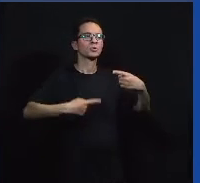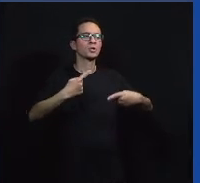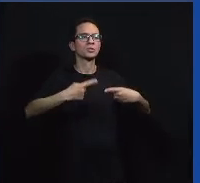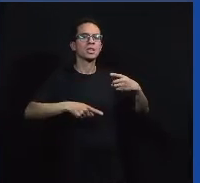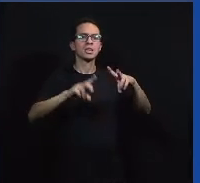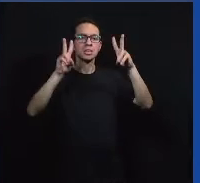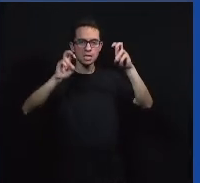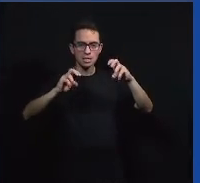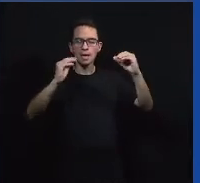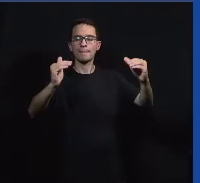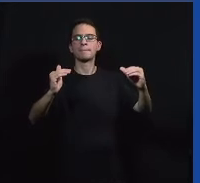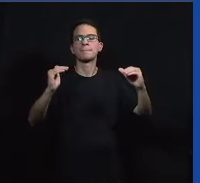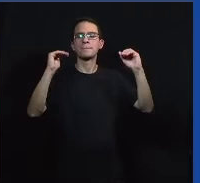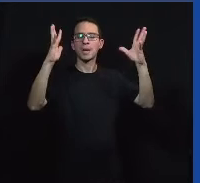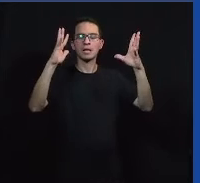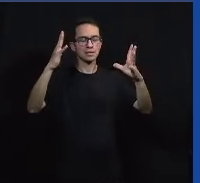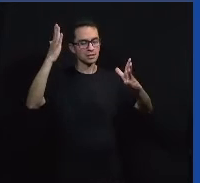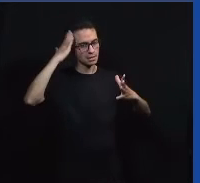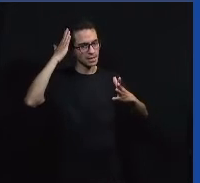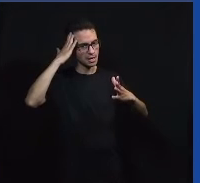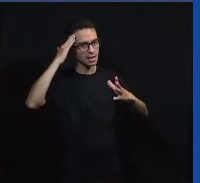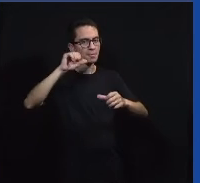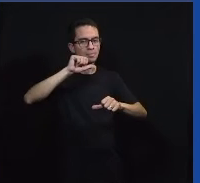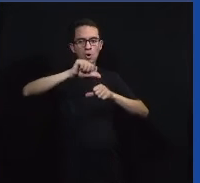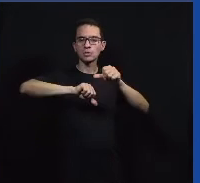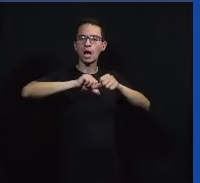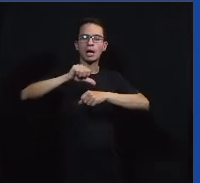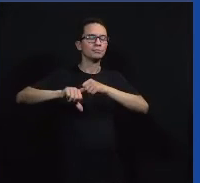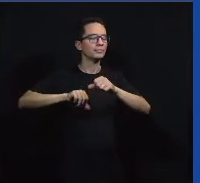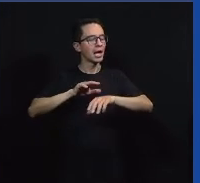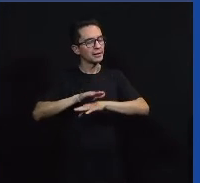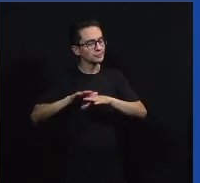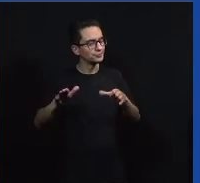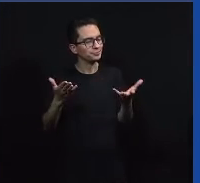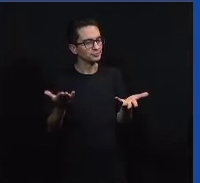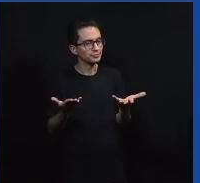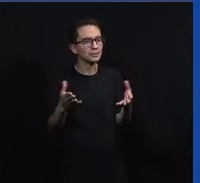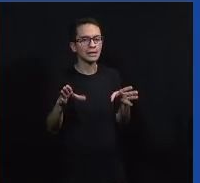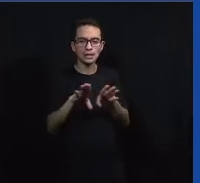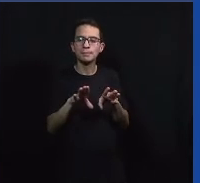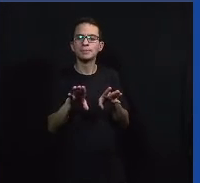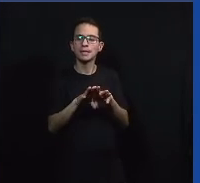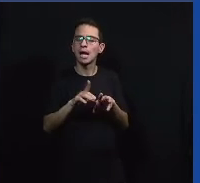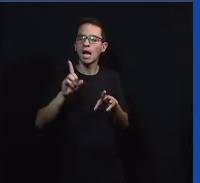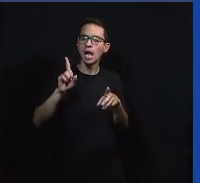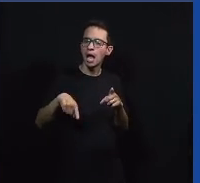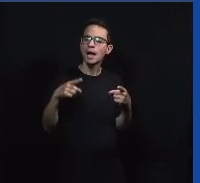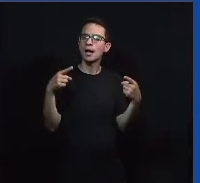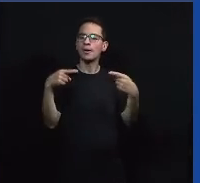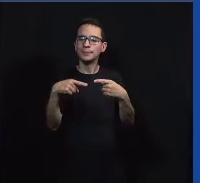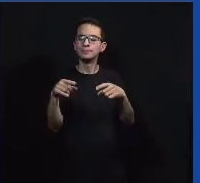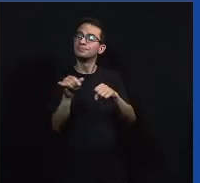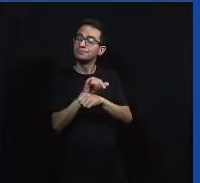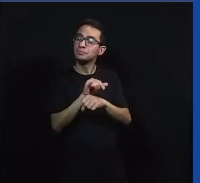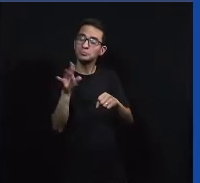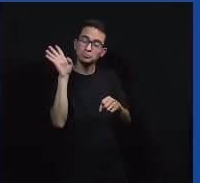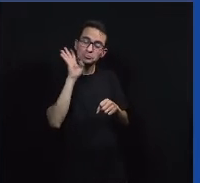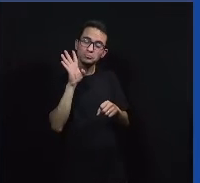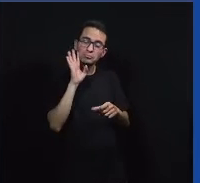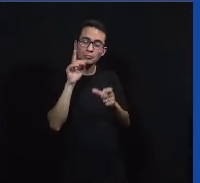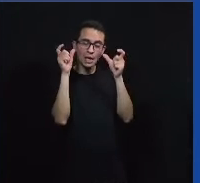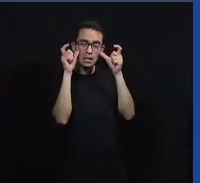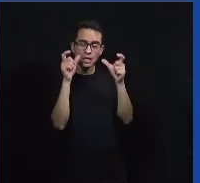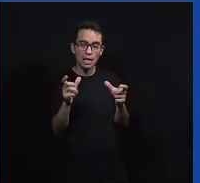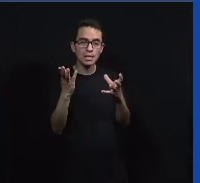entender mais, para poder transformar, né? Então, acho que isso também foi uma estratégia, né, interessante, de como que